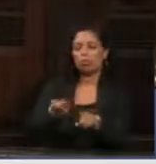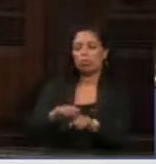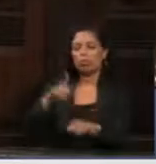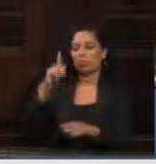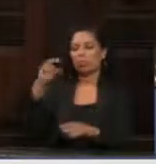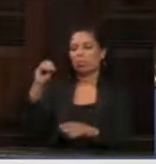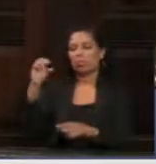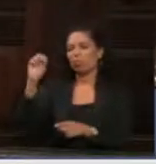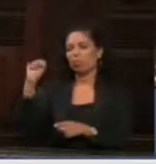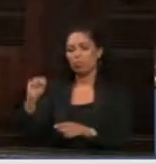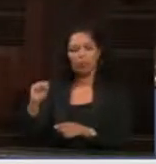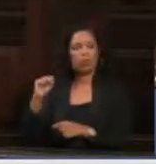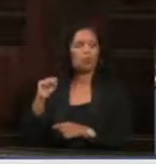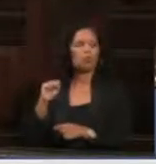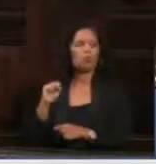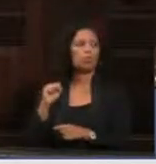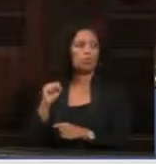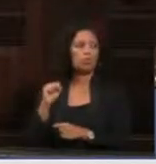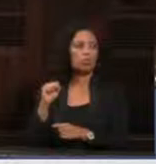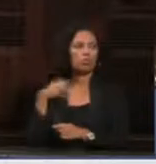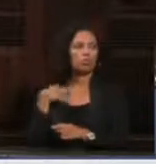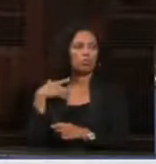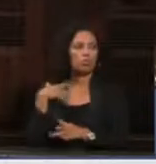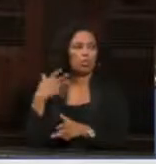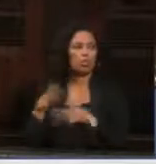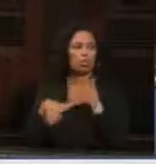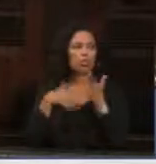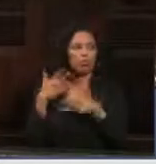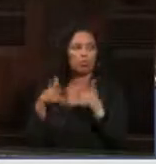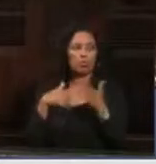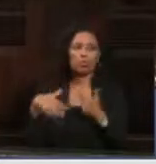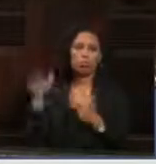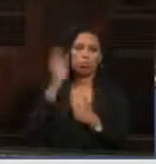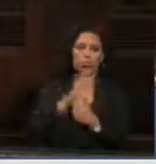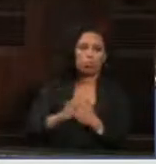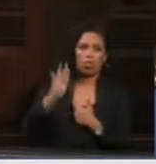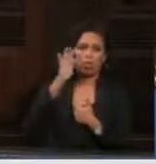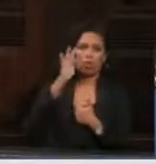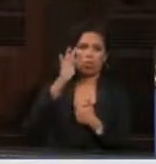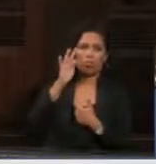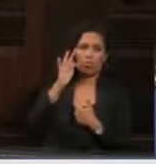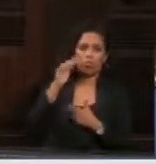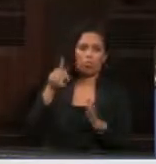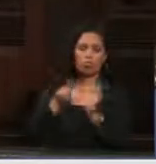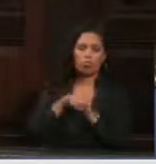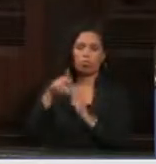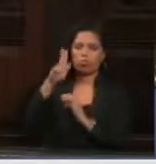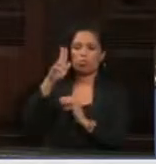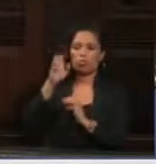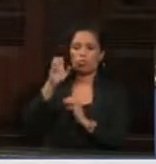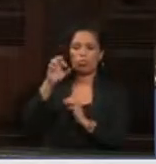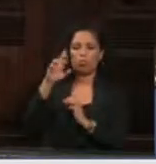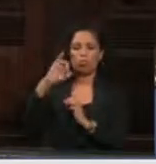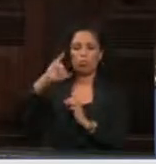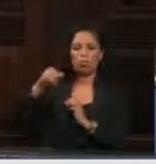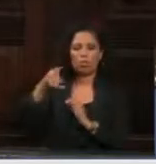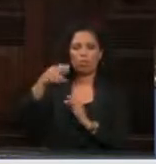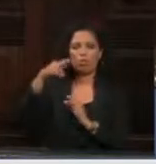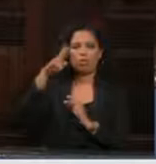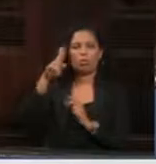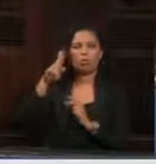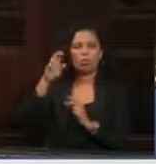evidentemente que me refiro é as universidades estaduais a uerj ao